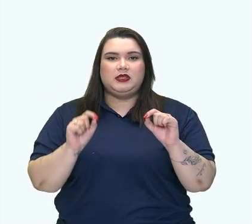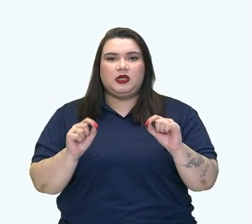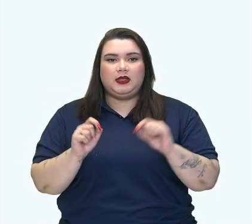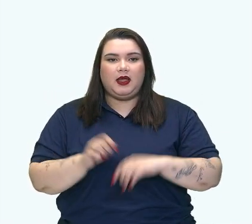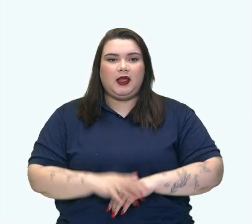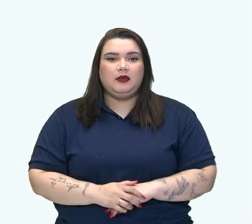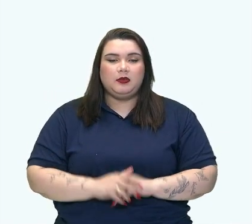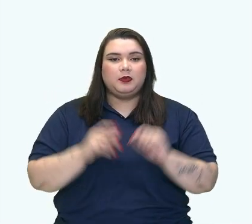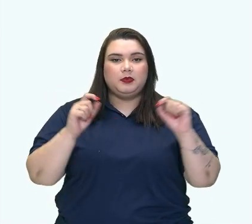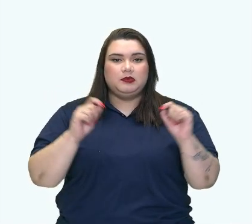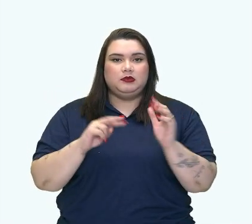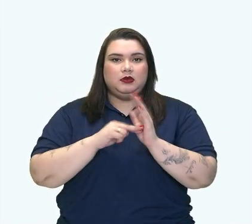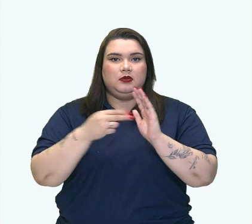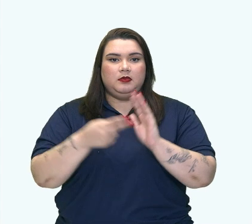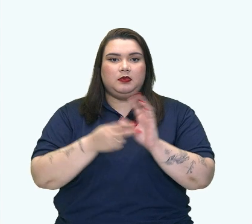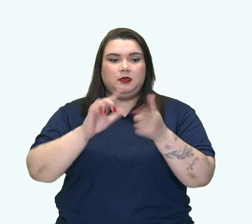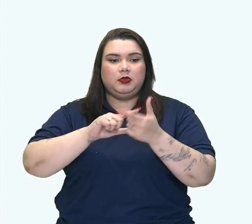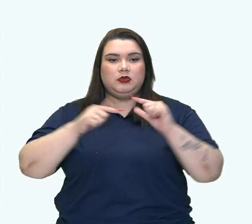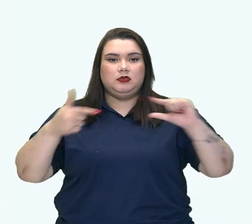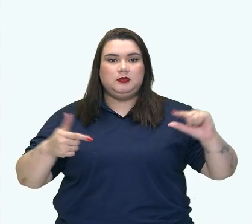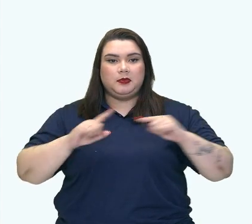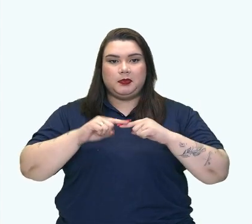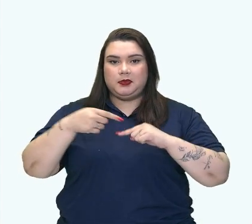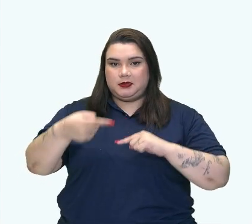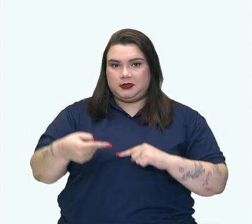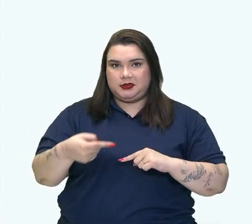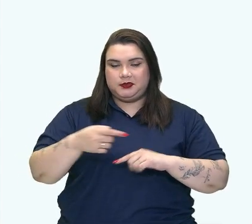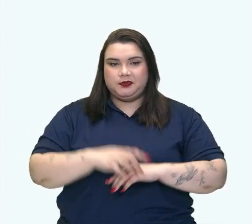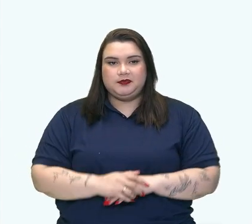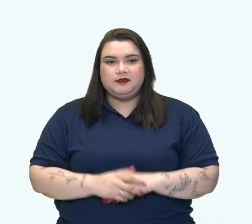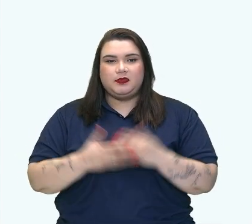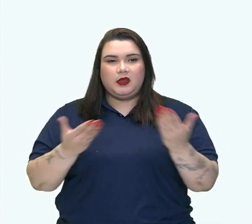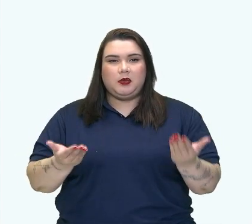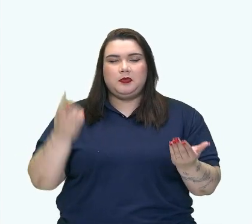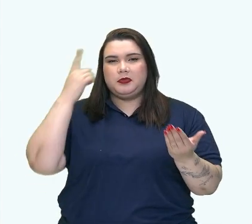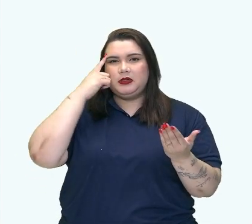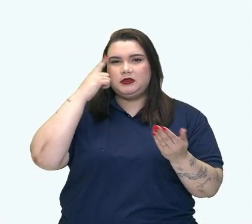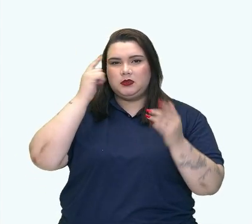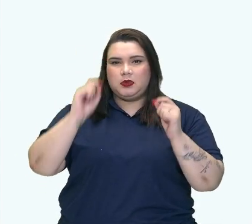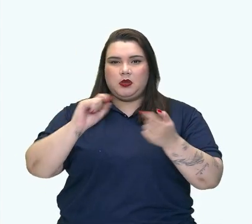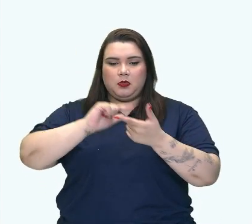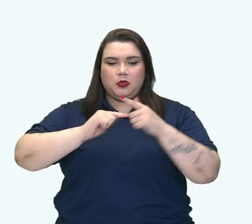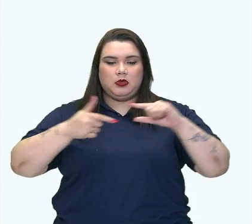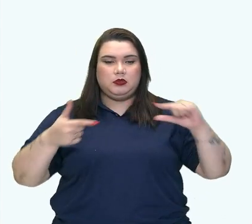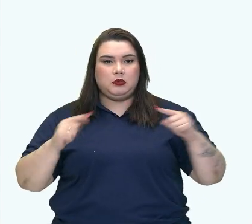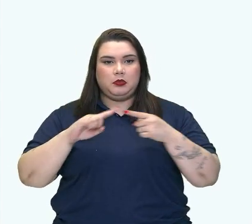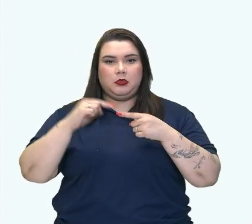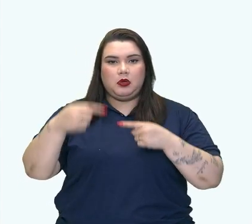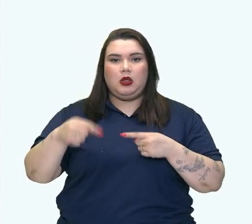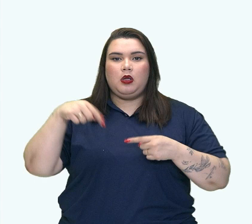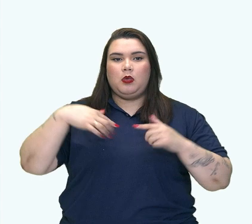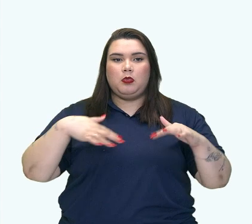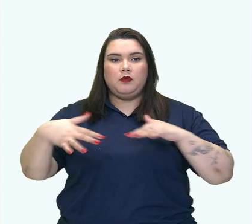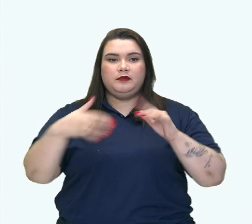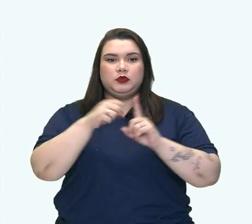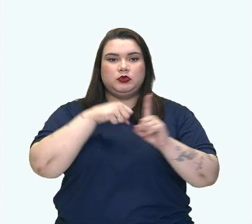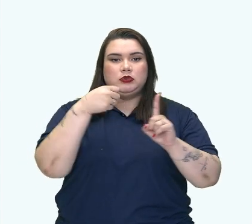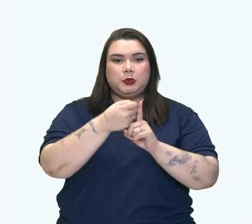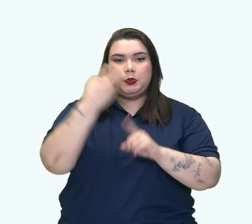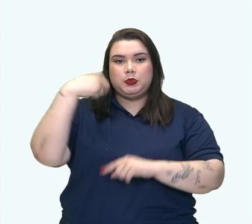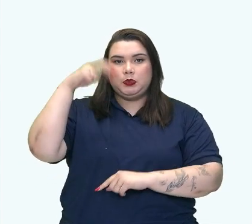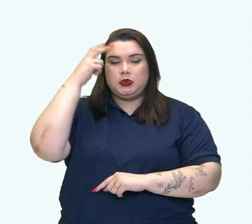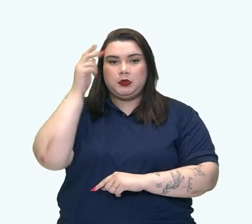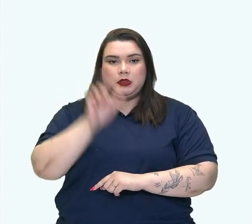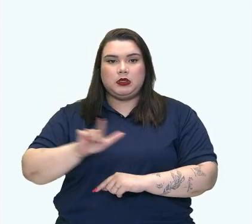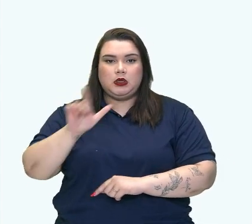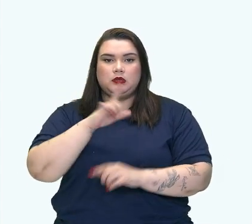que é pós-modernismo? Temos que pensar o pós-modernismo como esse movimento cultural e literário. É importante que a